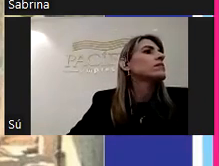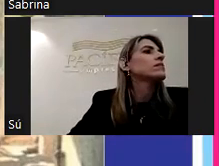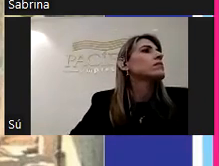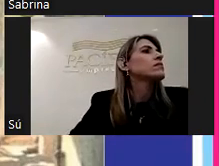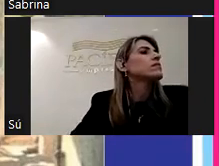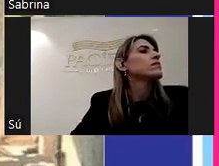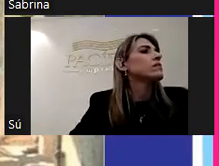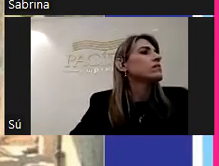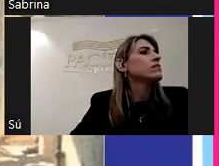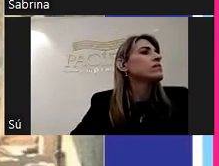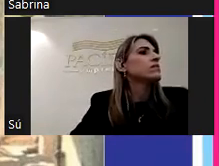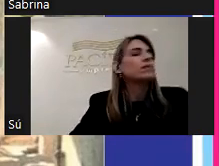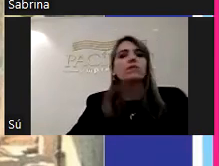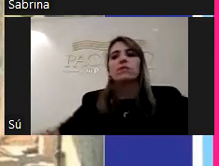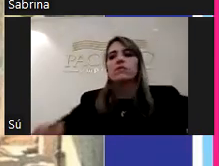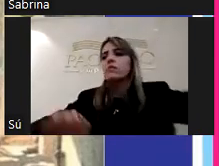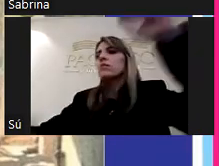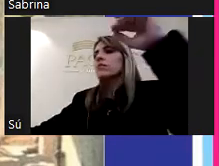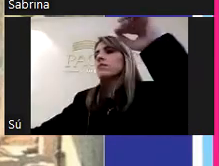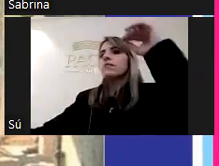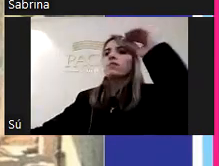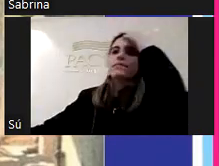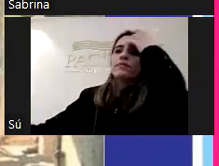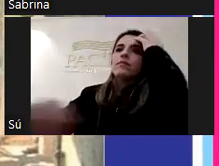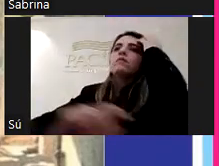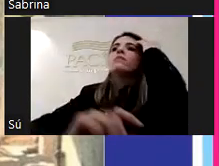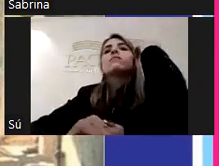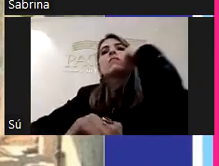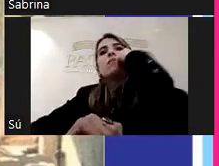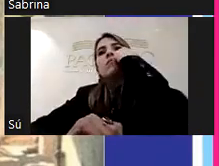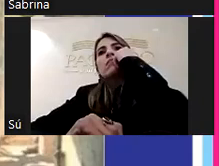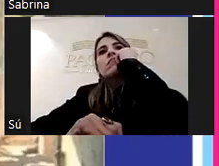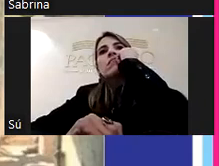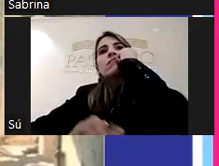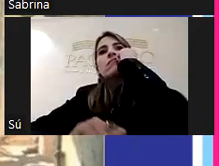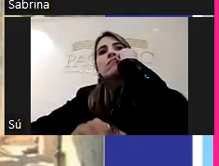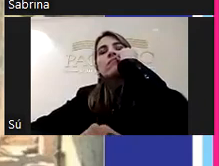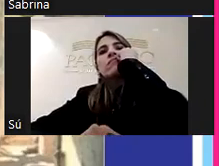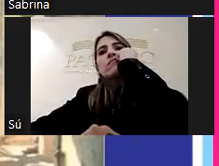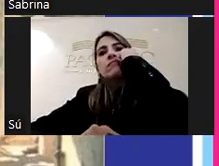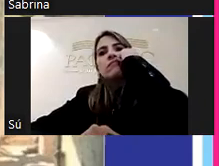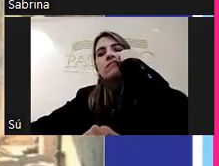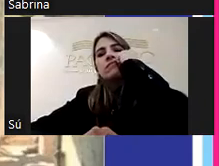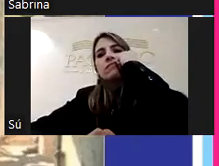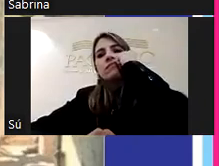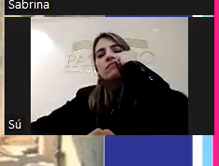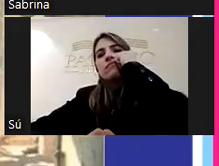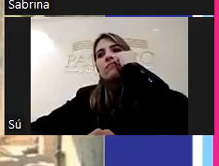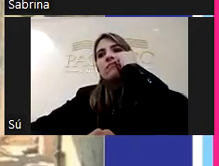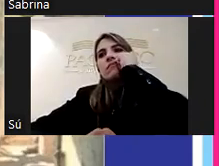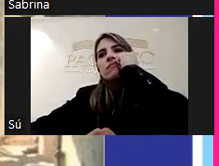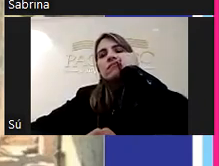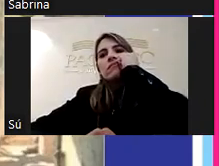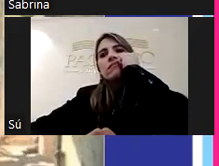Mas ela se reunia na ilha de Lesbos com outras mulheres para a prática